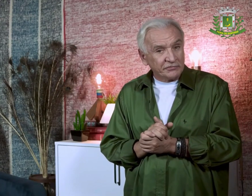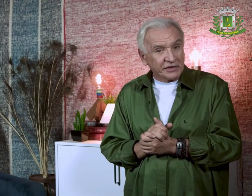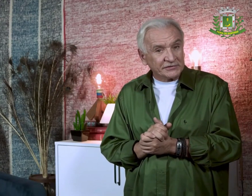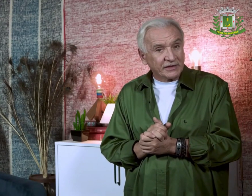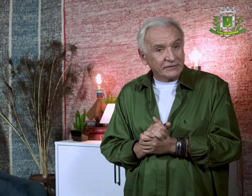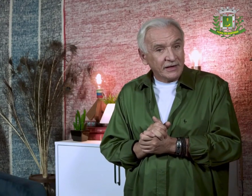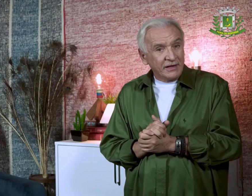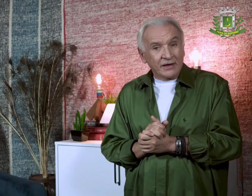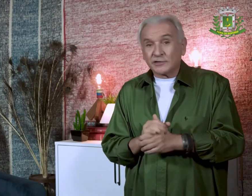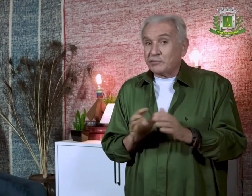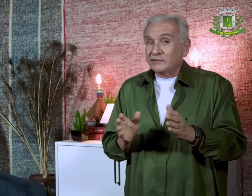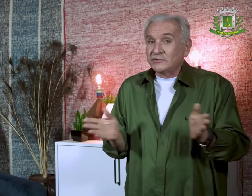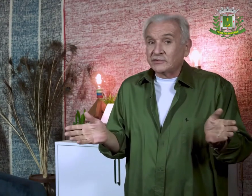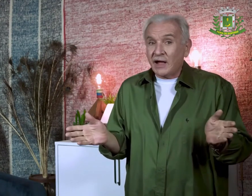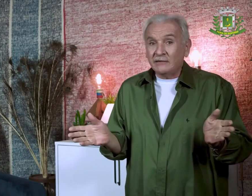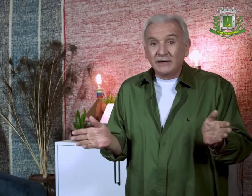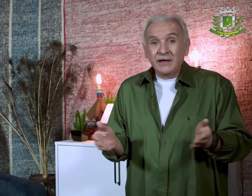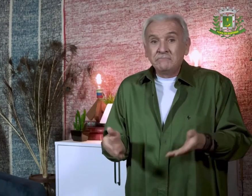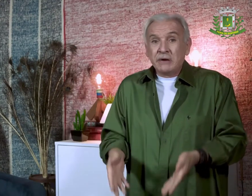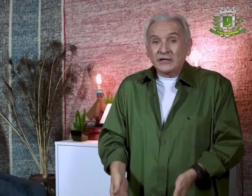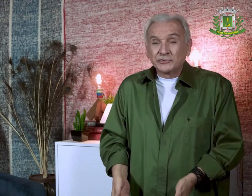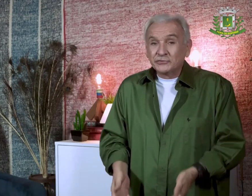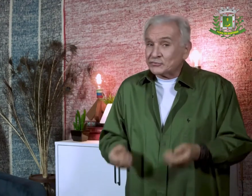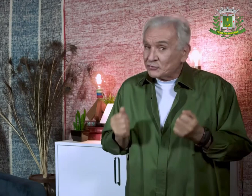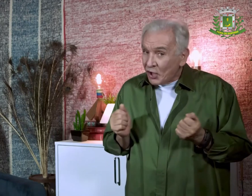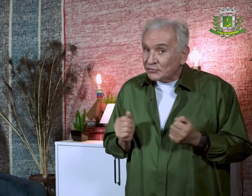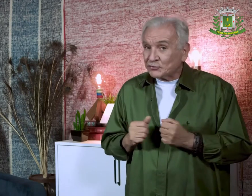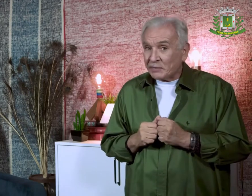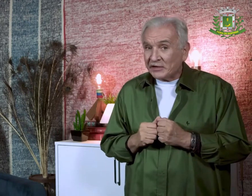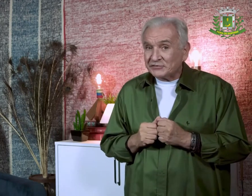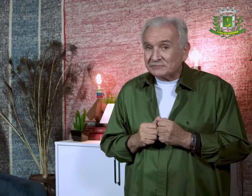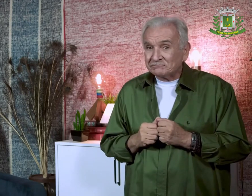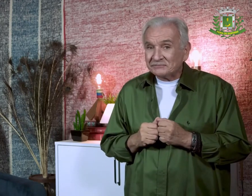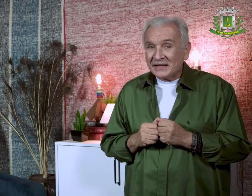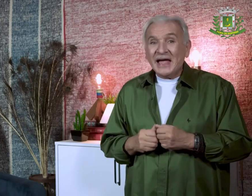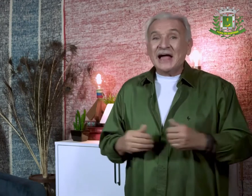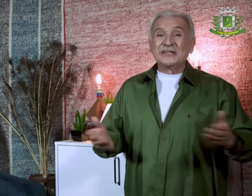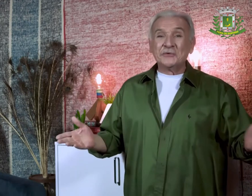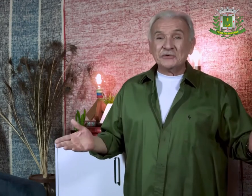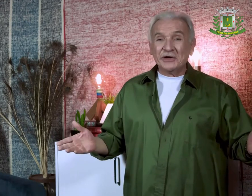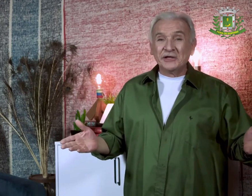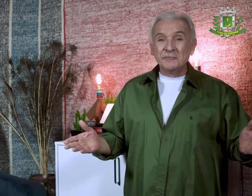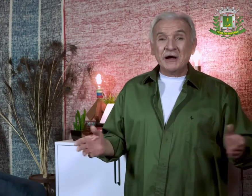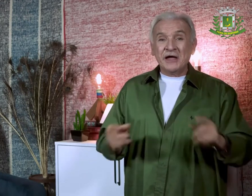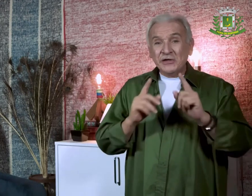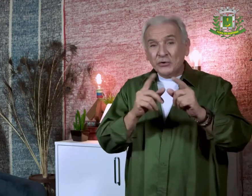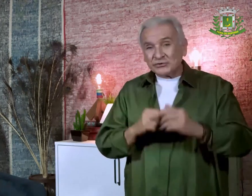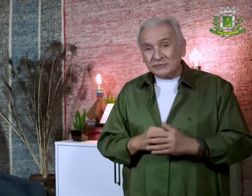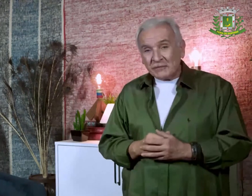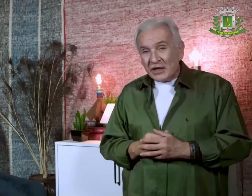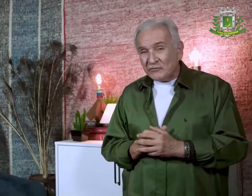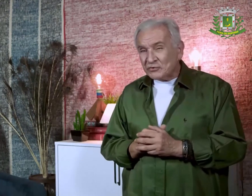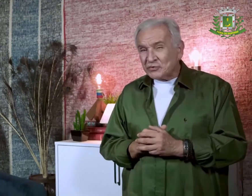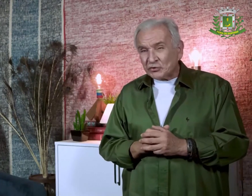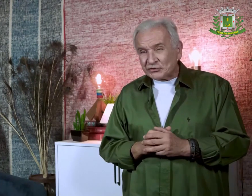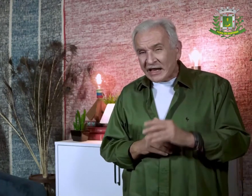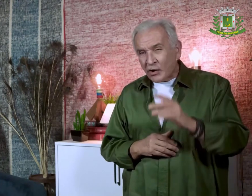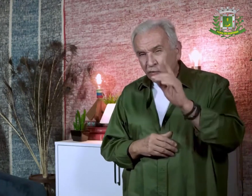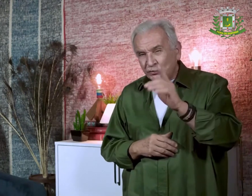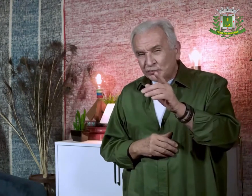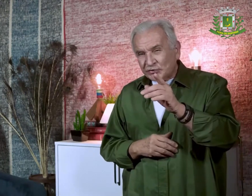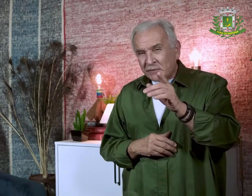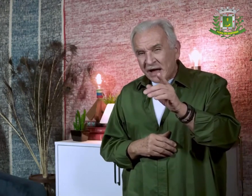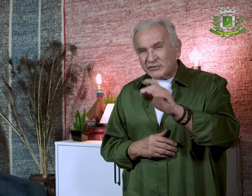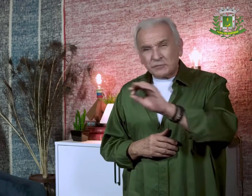nossa sobrevivência. Elas podem estar embaixo dos nossos pés. Aqui é o Ivan Lima e hoje eu vou te